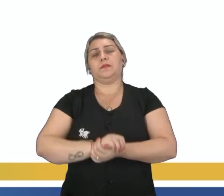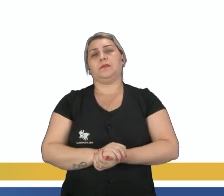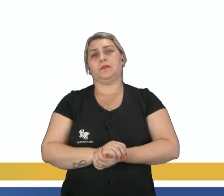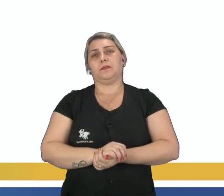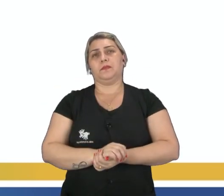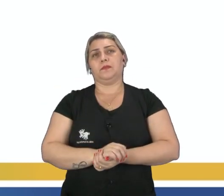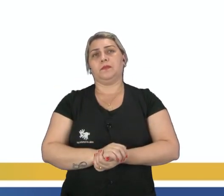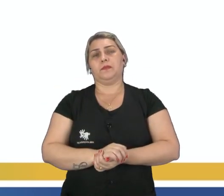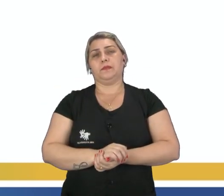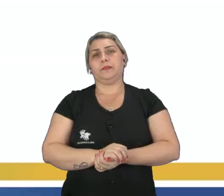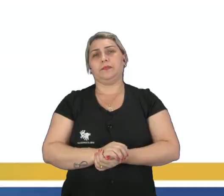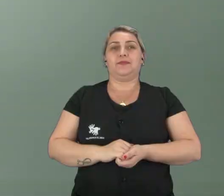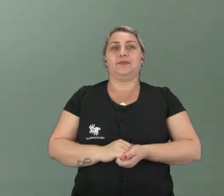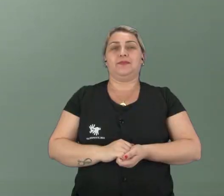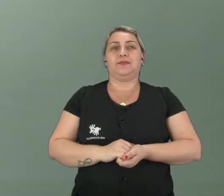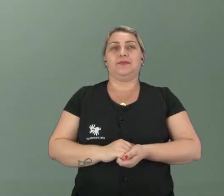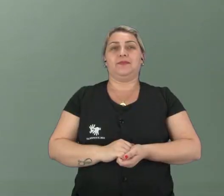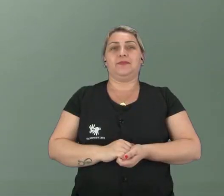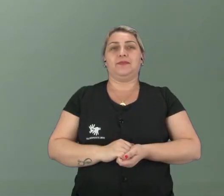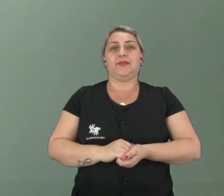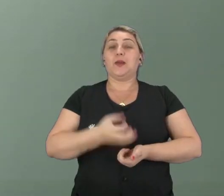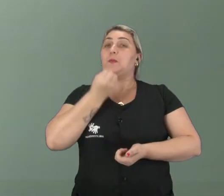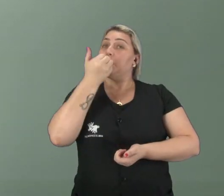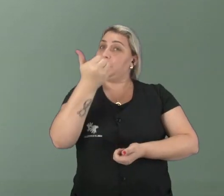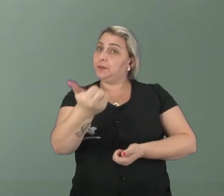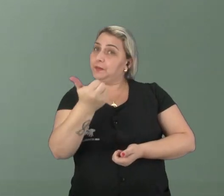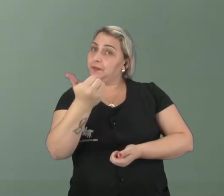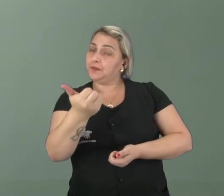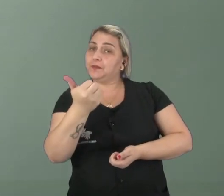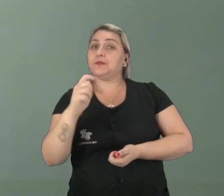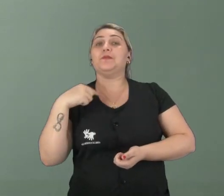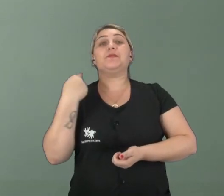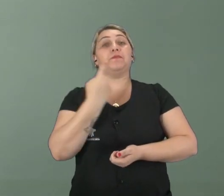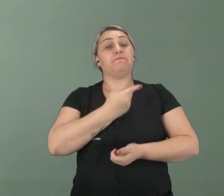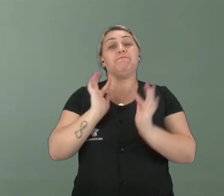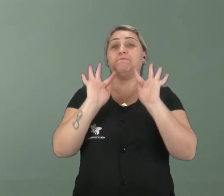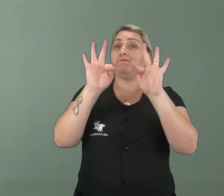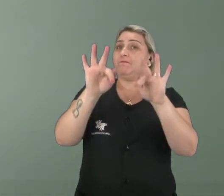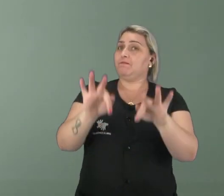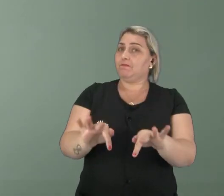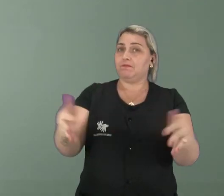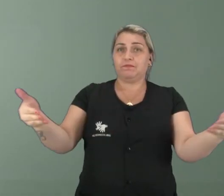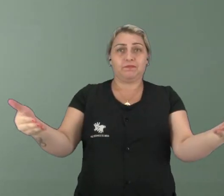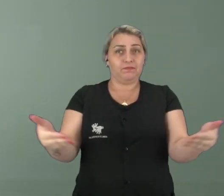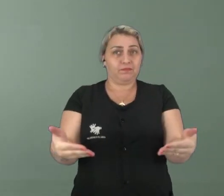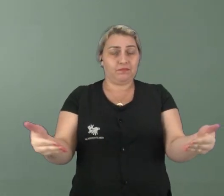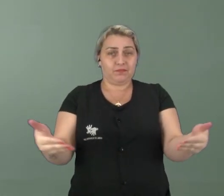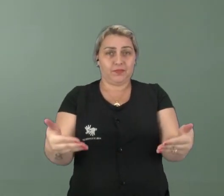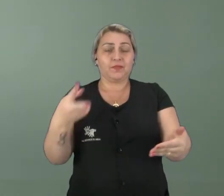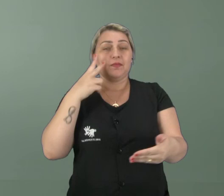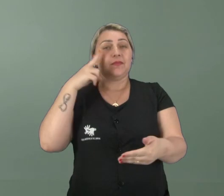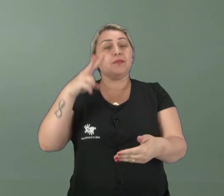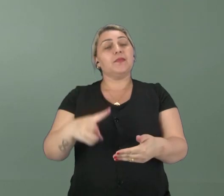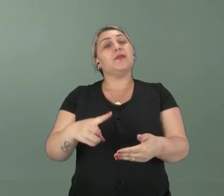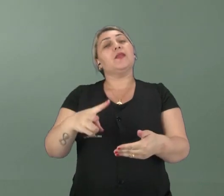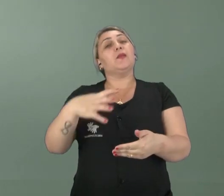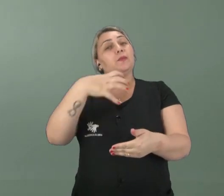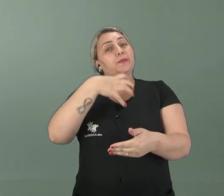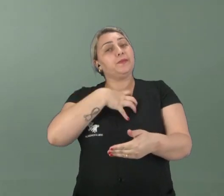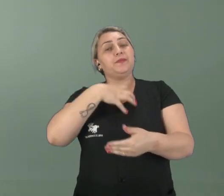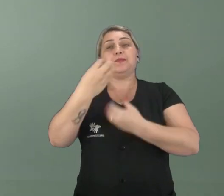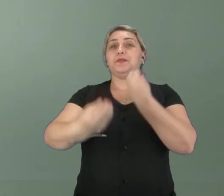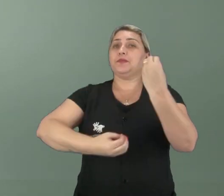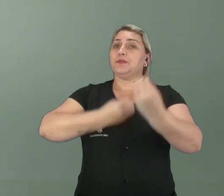decimal em forma fracionária. Muito bem, nós vamos finalizar por aqui, né, nós vimos as formas